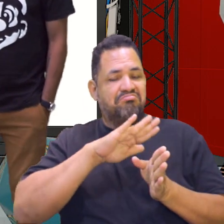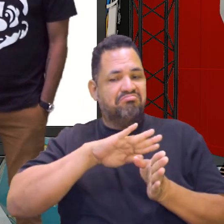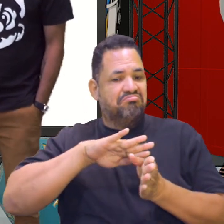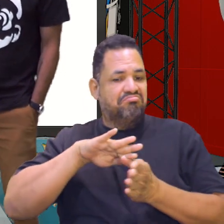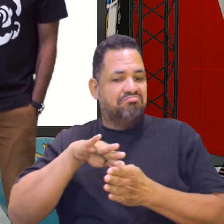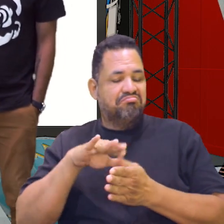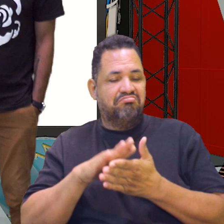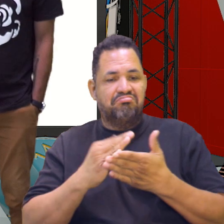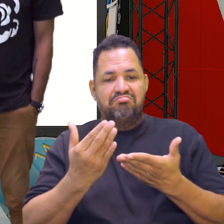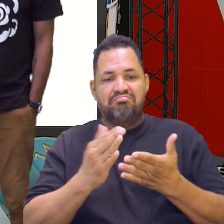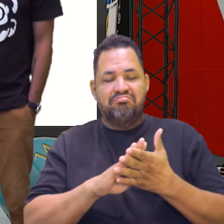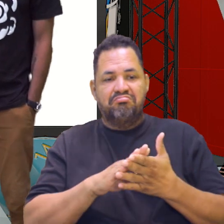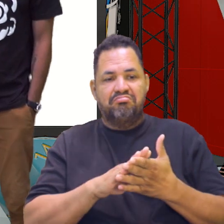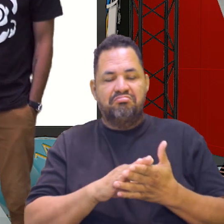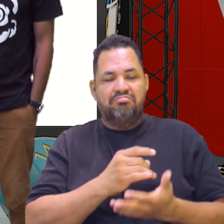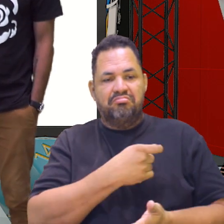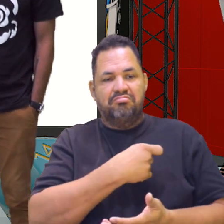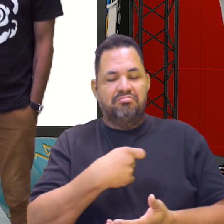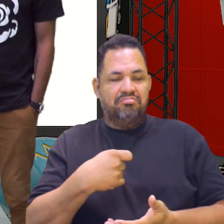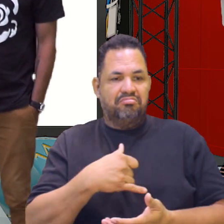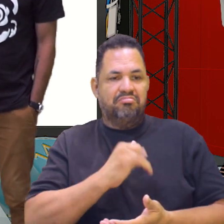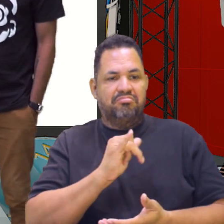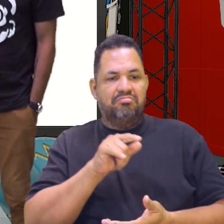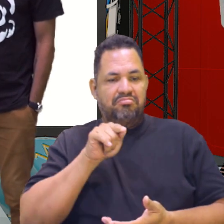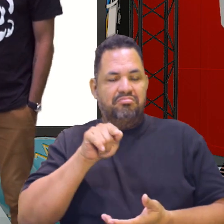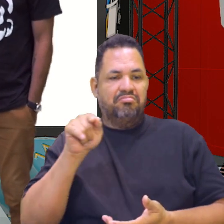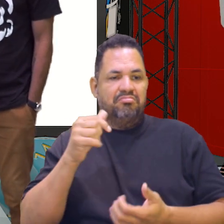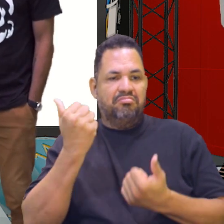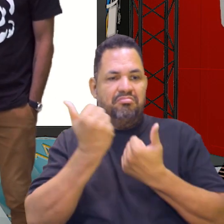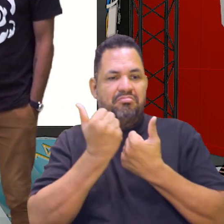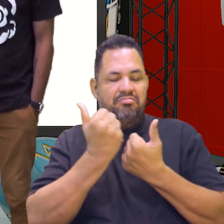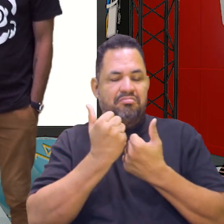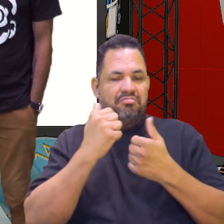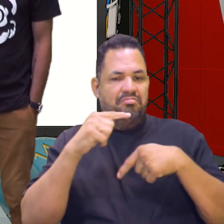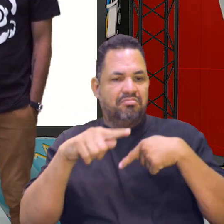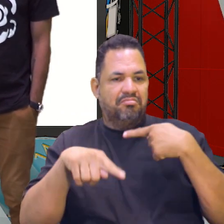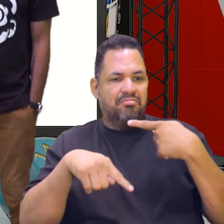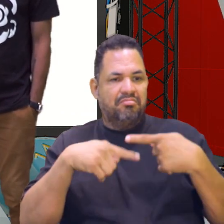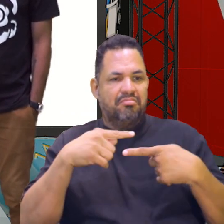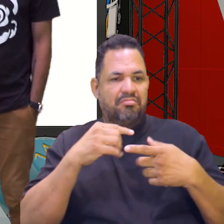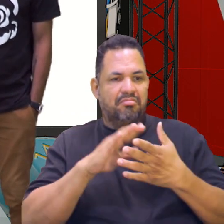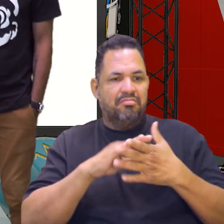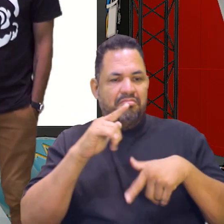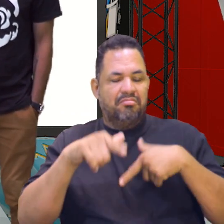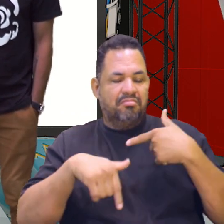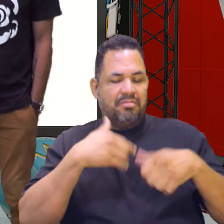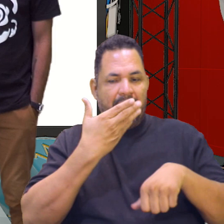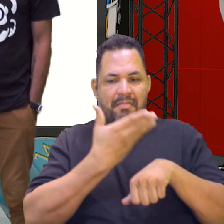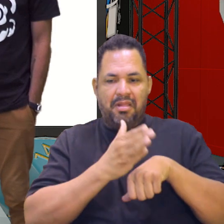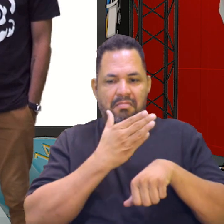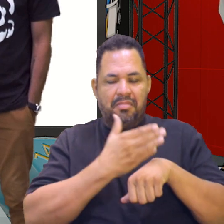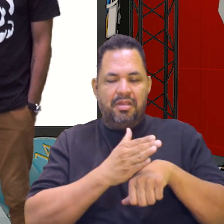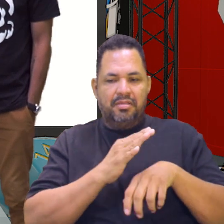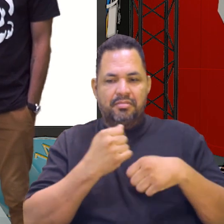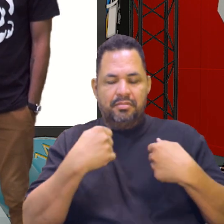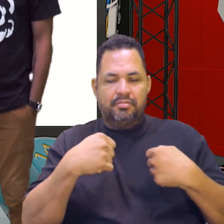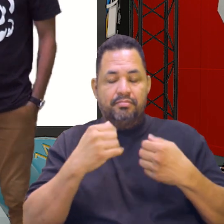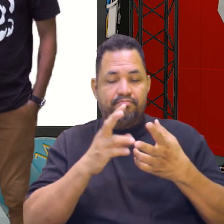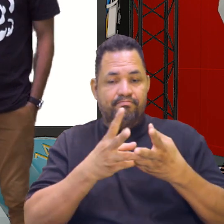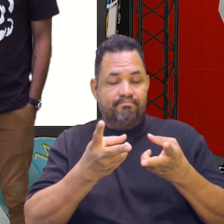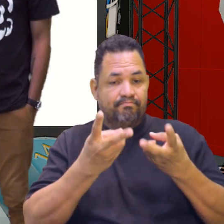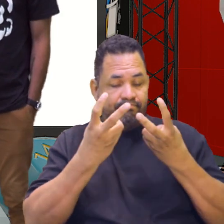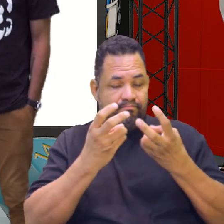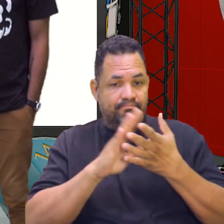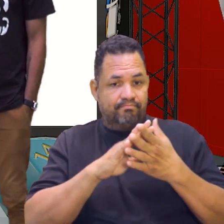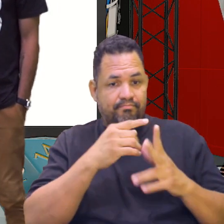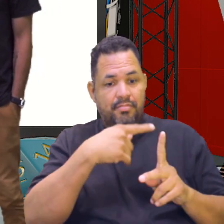pronto, o x do ponto e o y do ponto. Substituir uma equação daí para frente é um trabalho prático, mas que tem que ficar atento